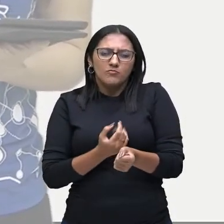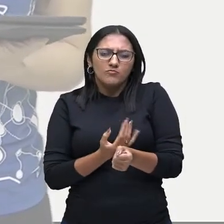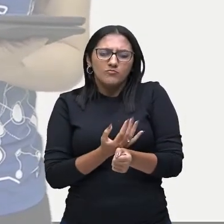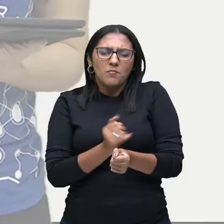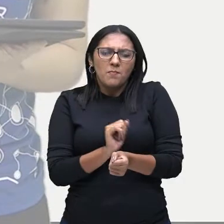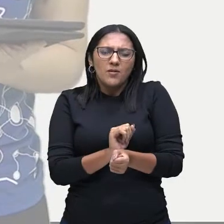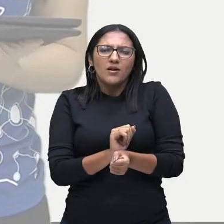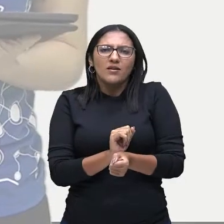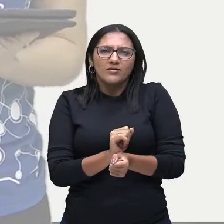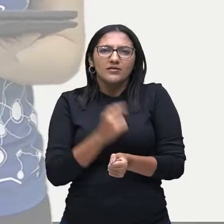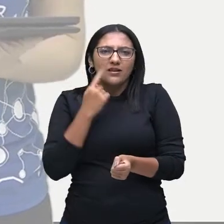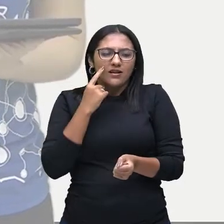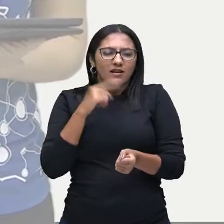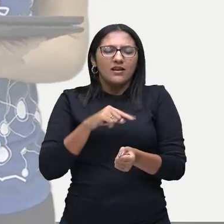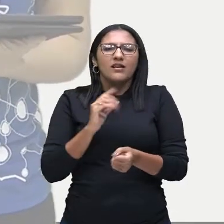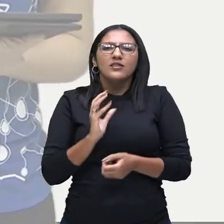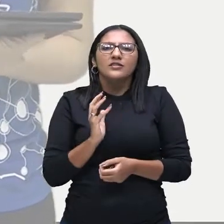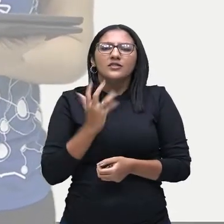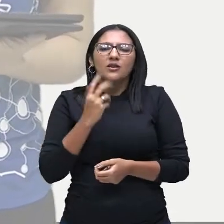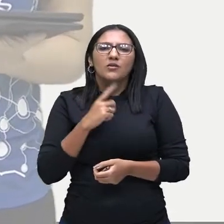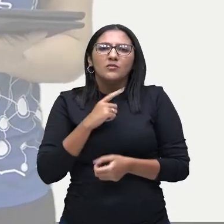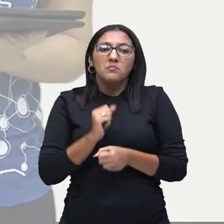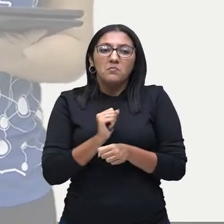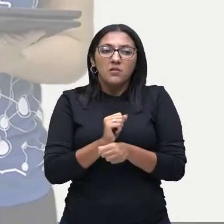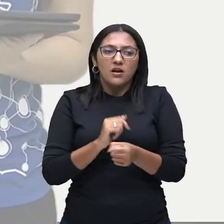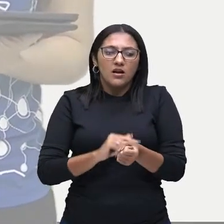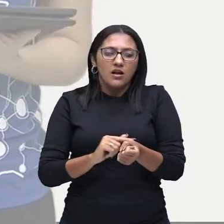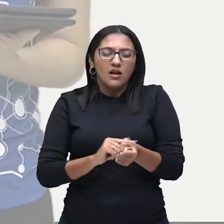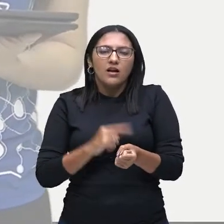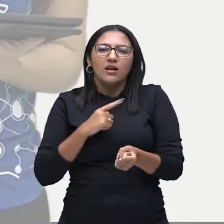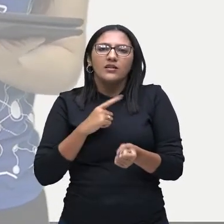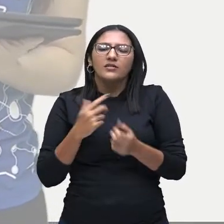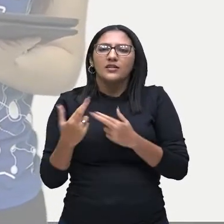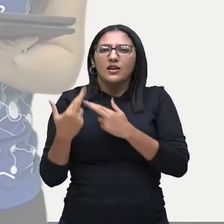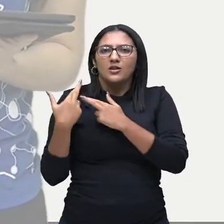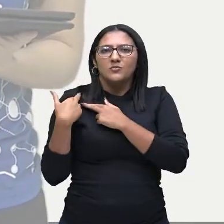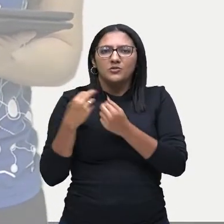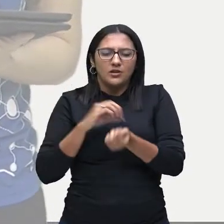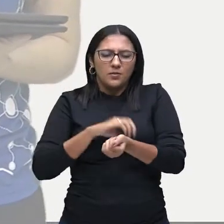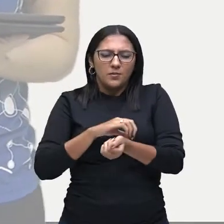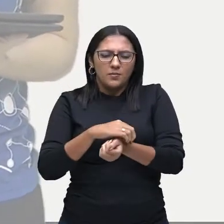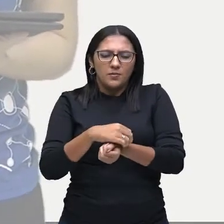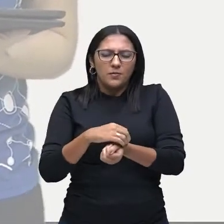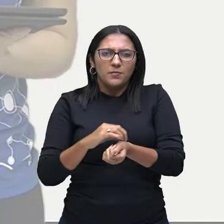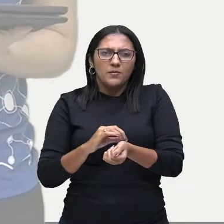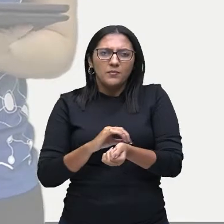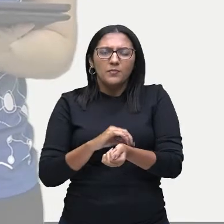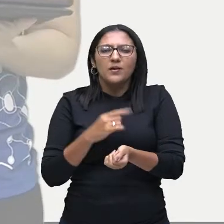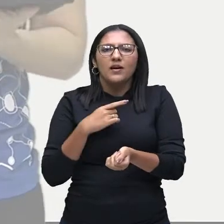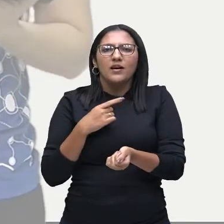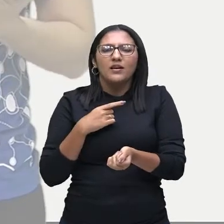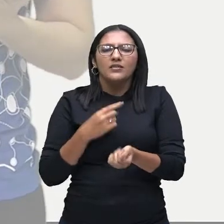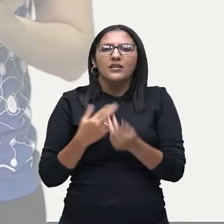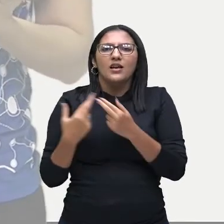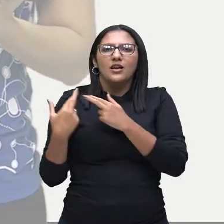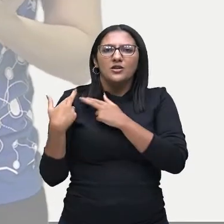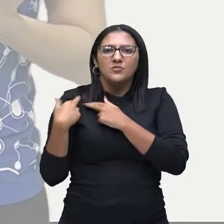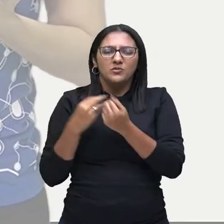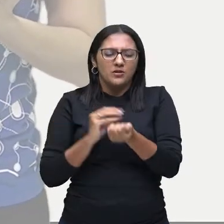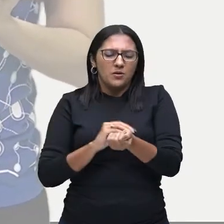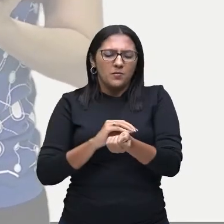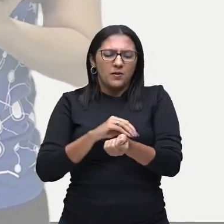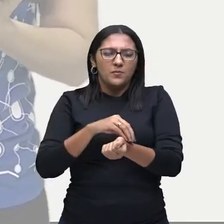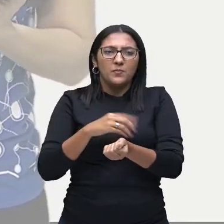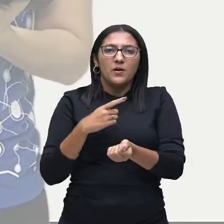então esse processo de estancar é um processo feito aí por essas plaquetas, que são fragmentos de célula que se formam,